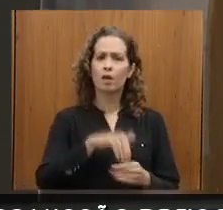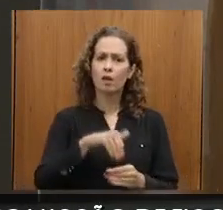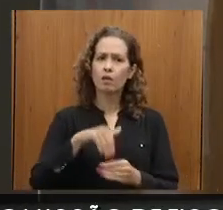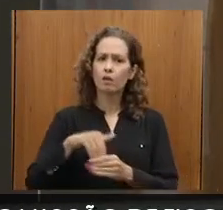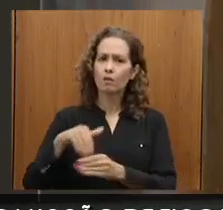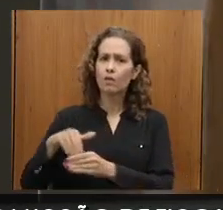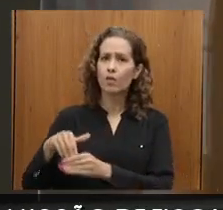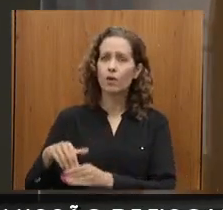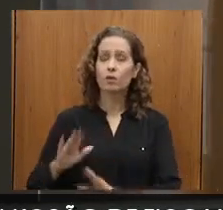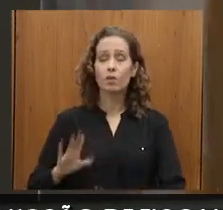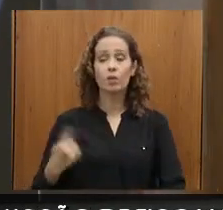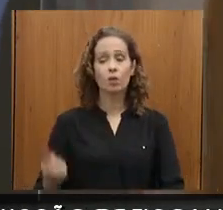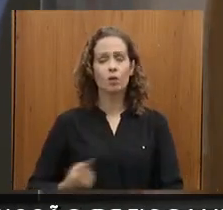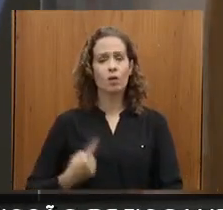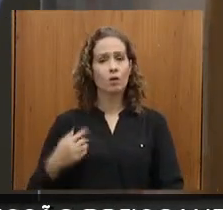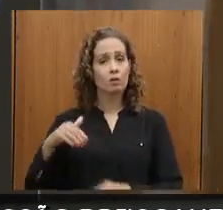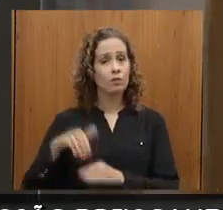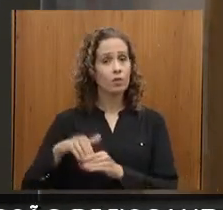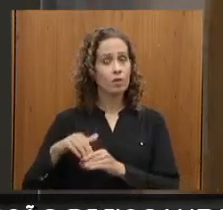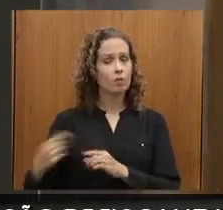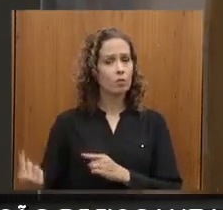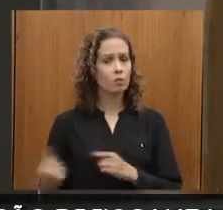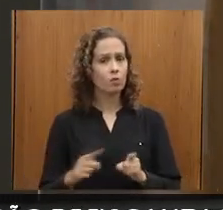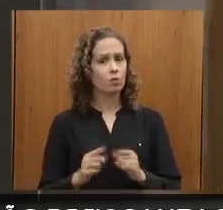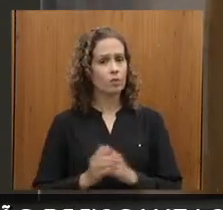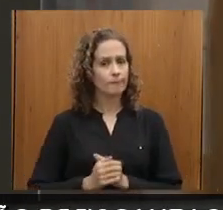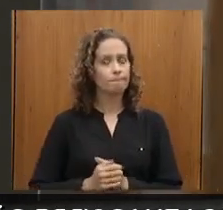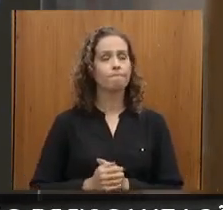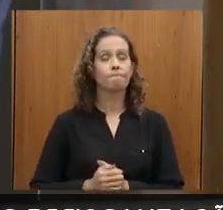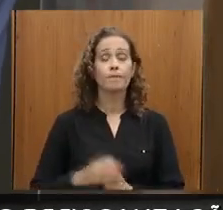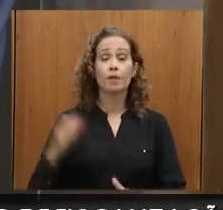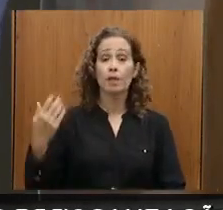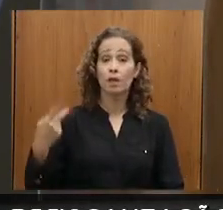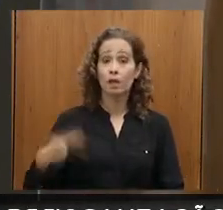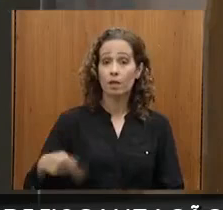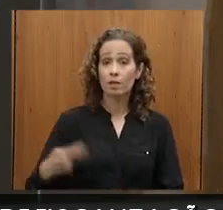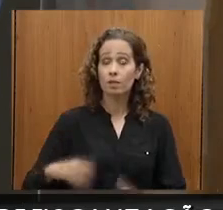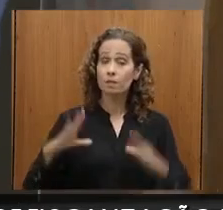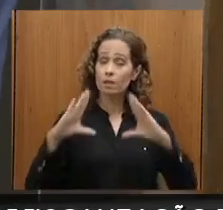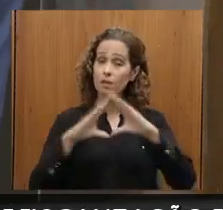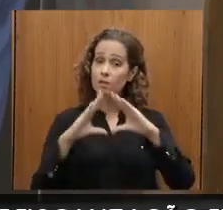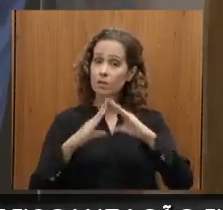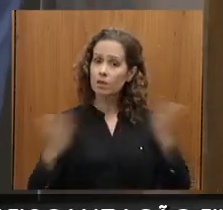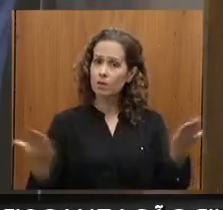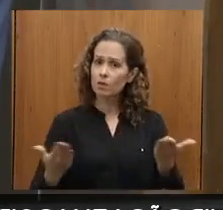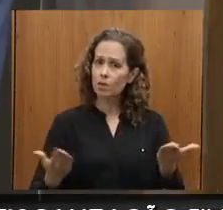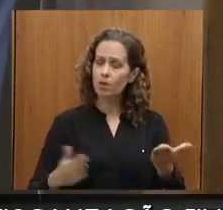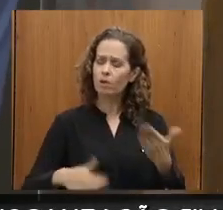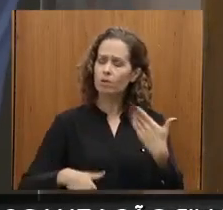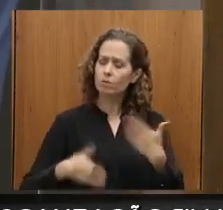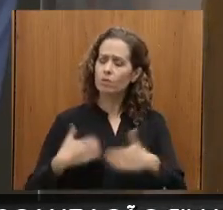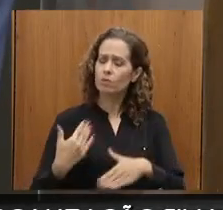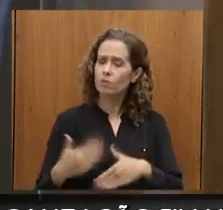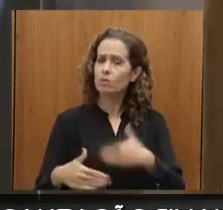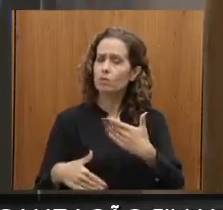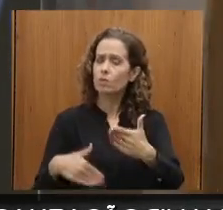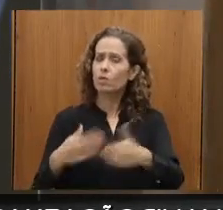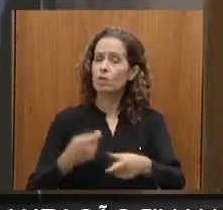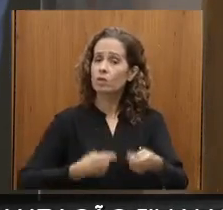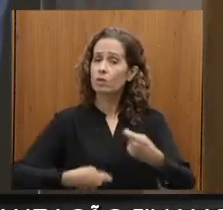contrário. Aqui na Assembleia, agora, nós estávamos num processo processo de